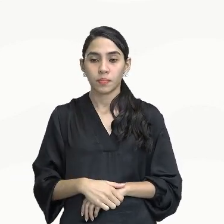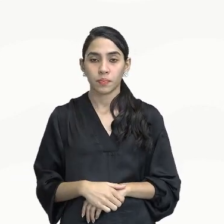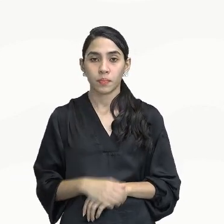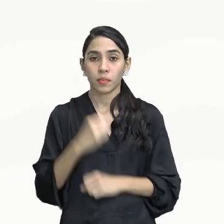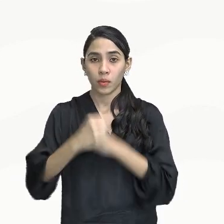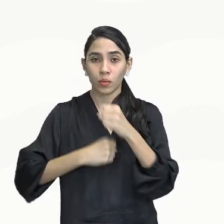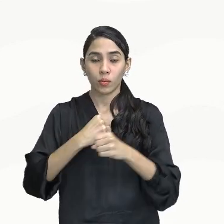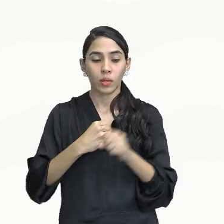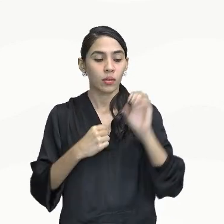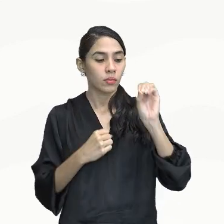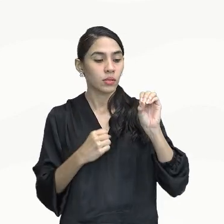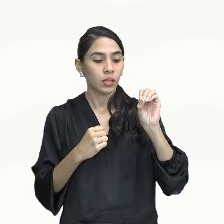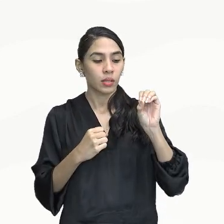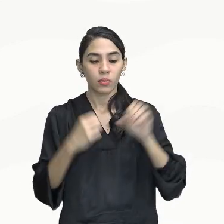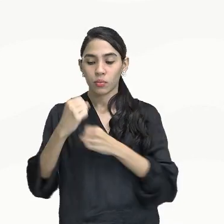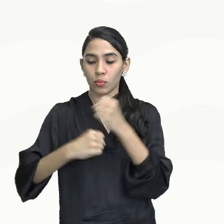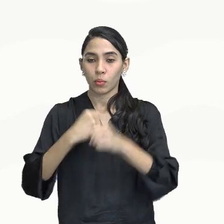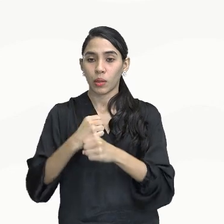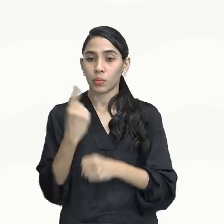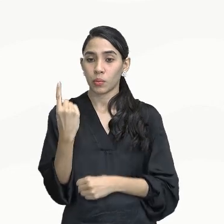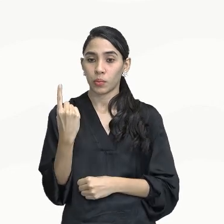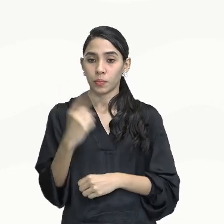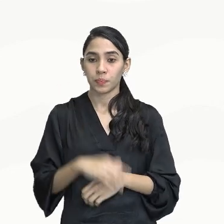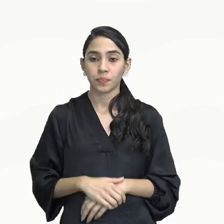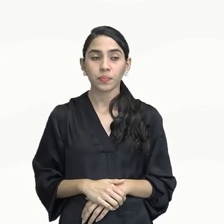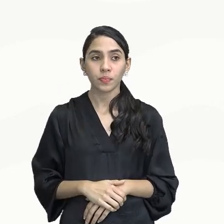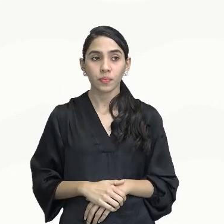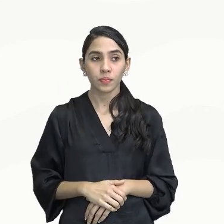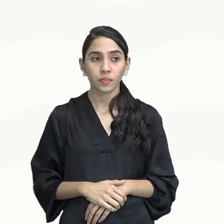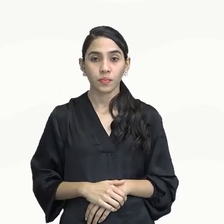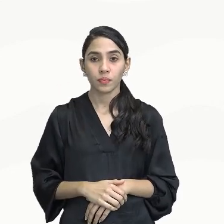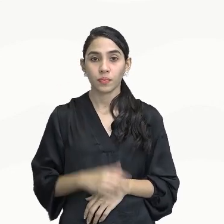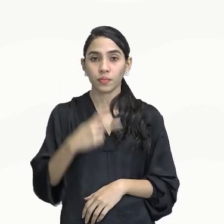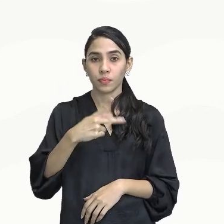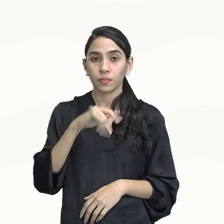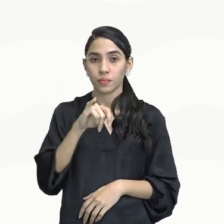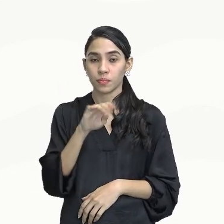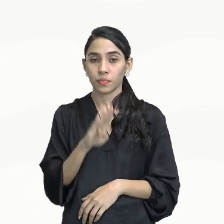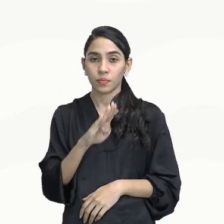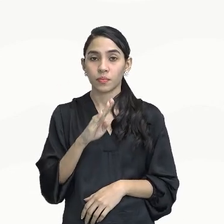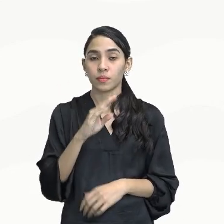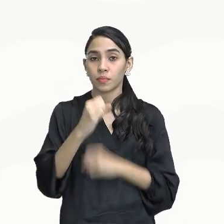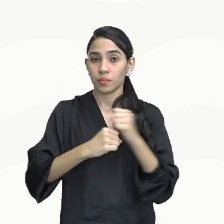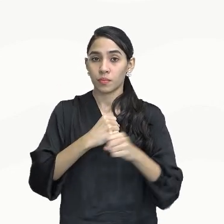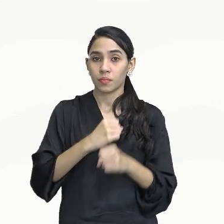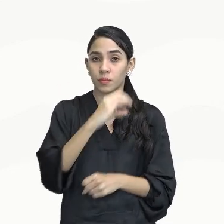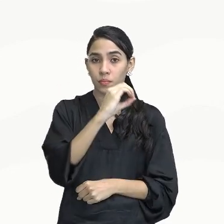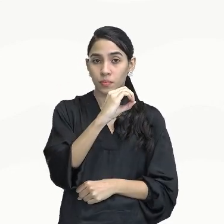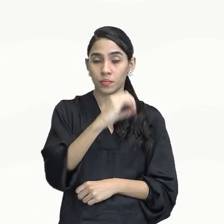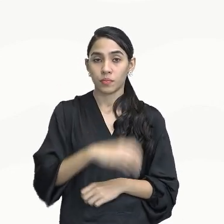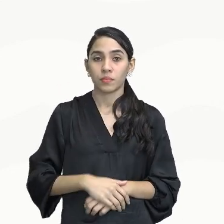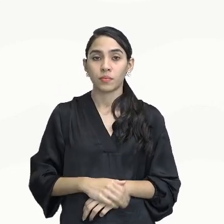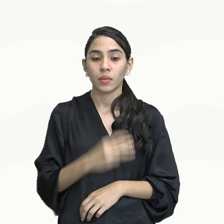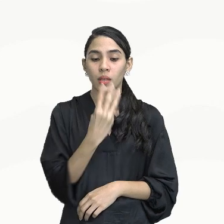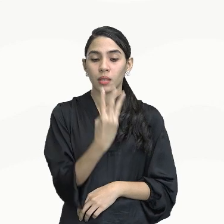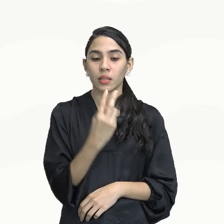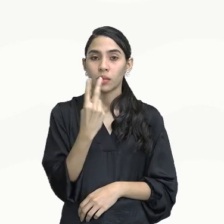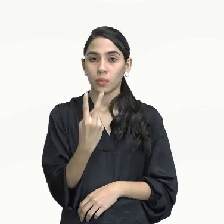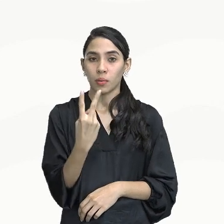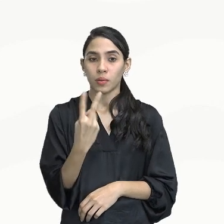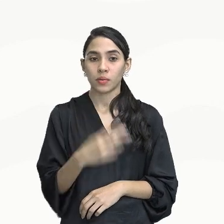do ano 0 e do ano 1. Olha só, o PIB do ano 0 é